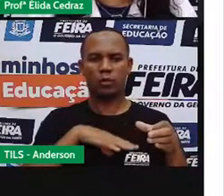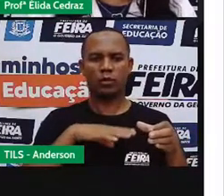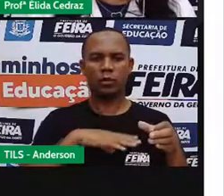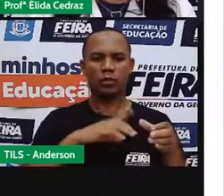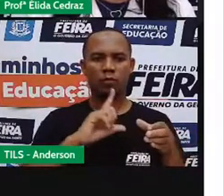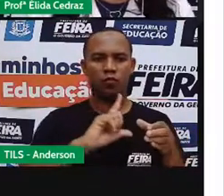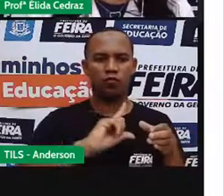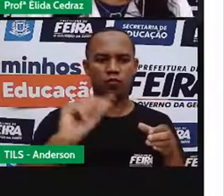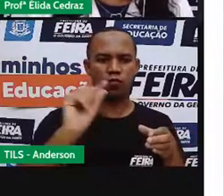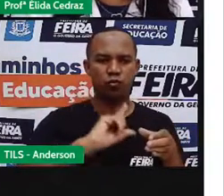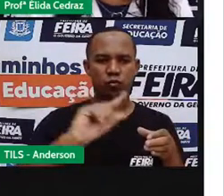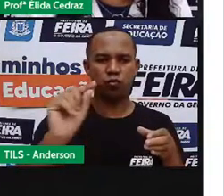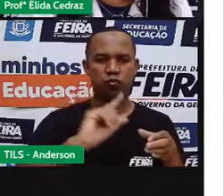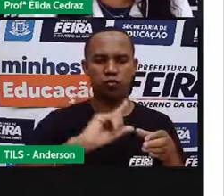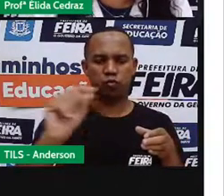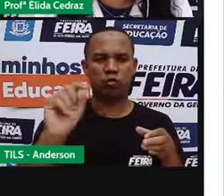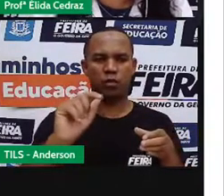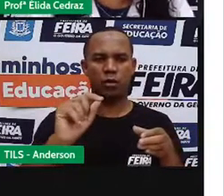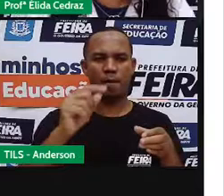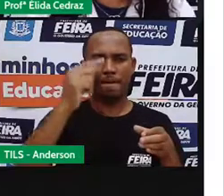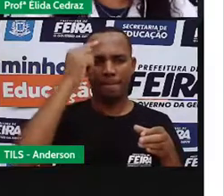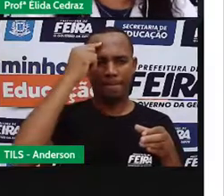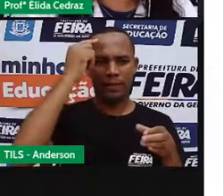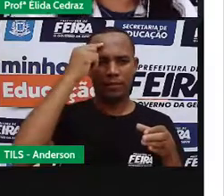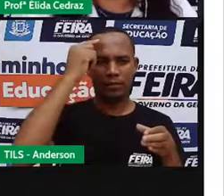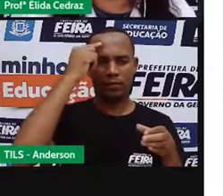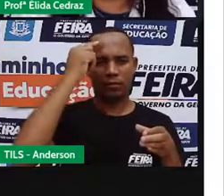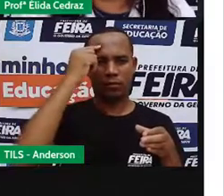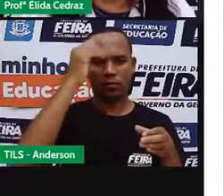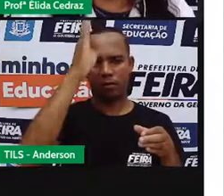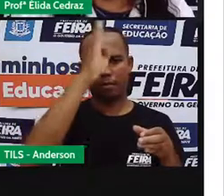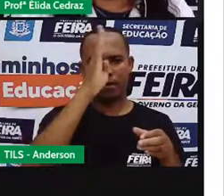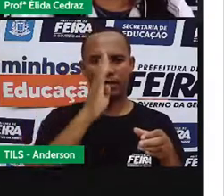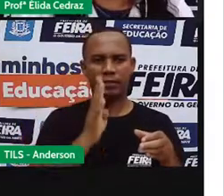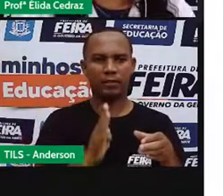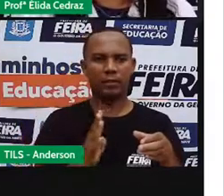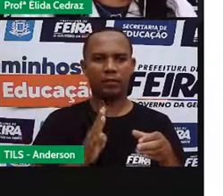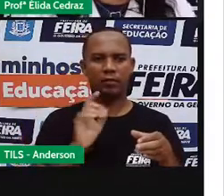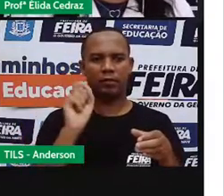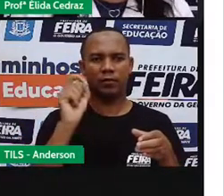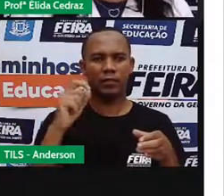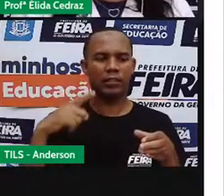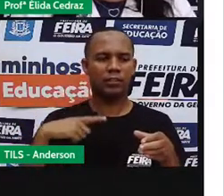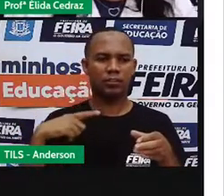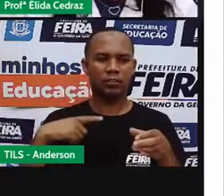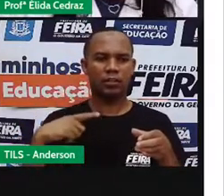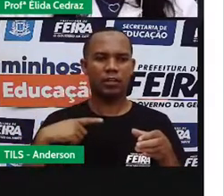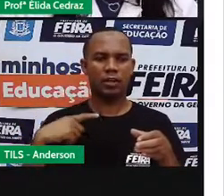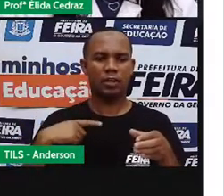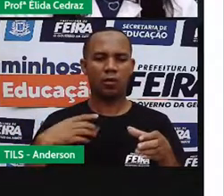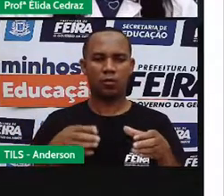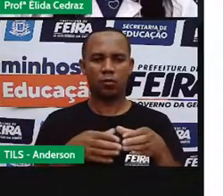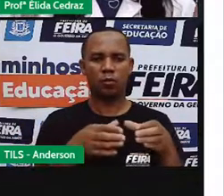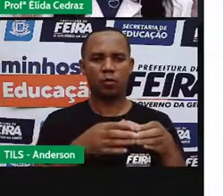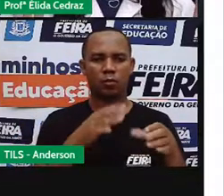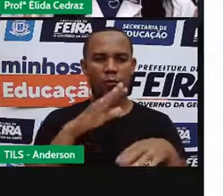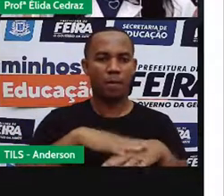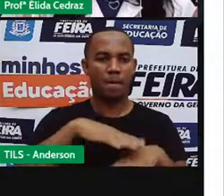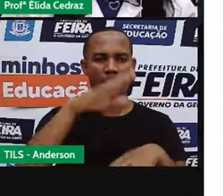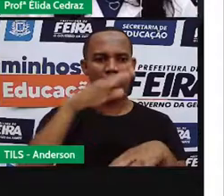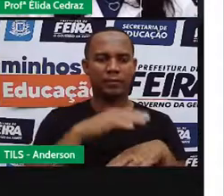fugiram pensando que as tropas brasileiras tinham recebido reforços. Foi assim. O